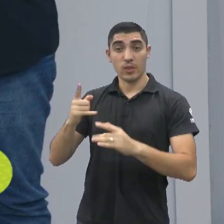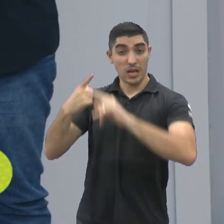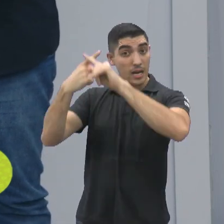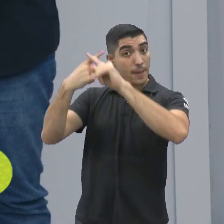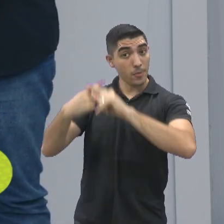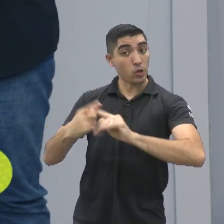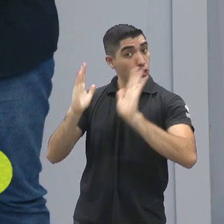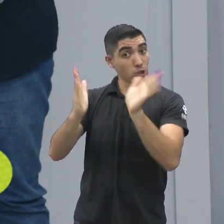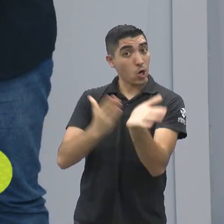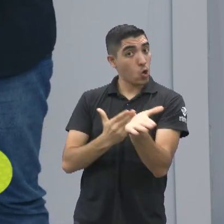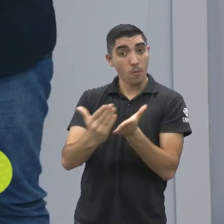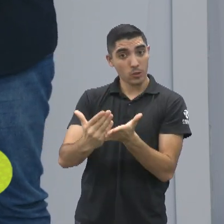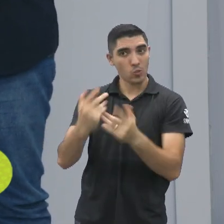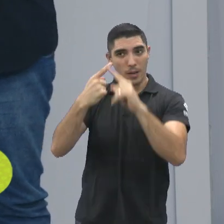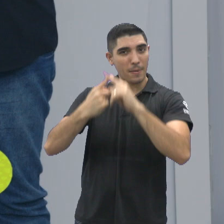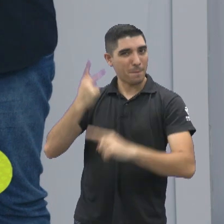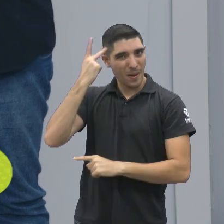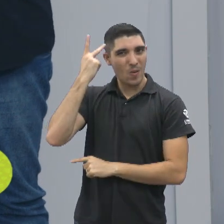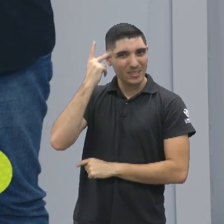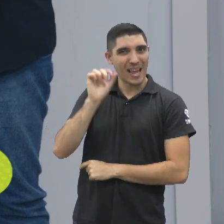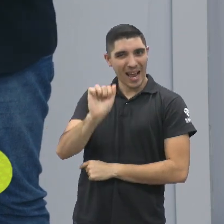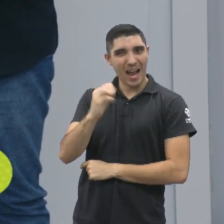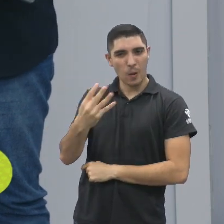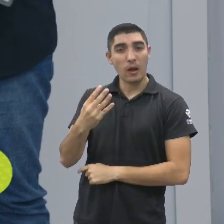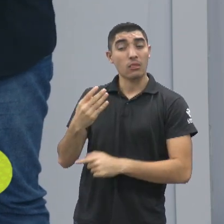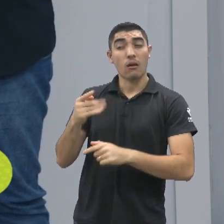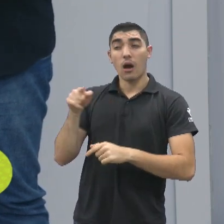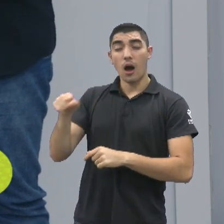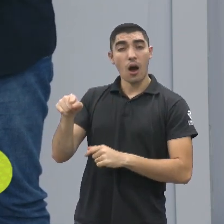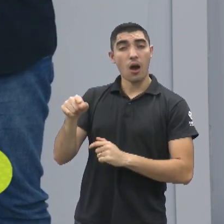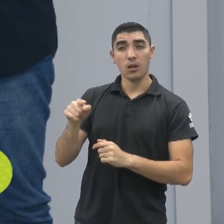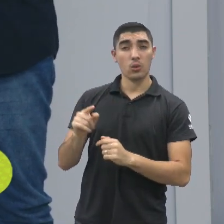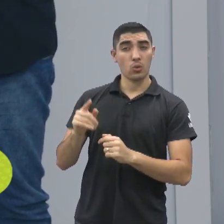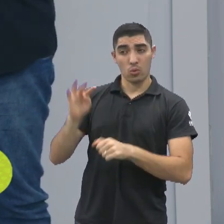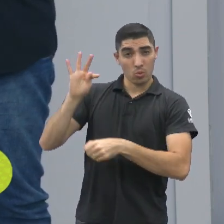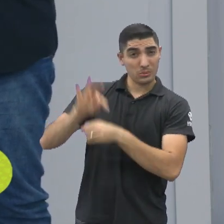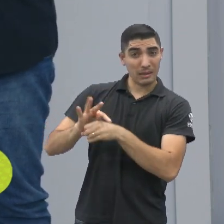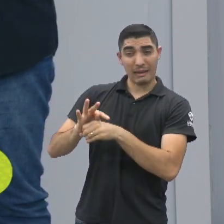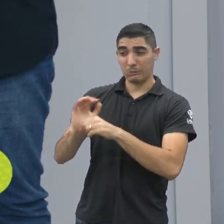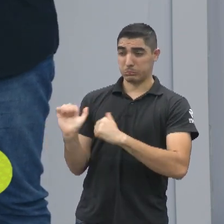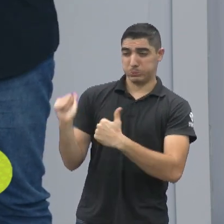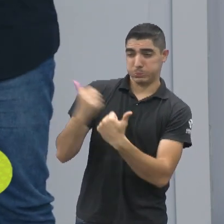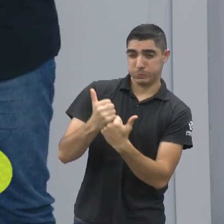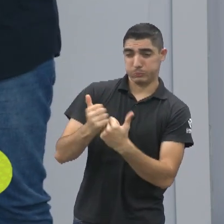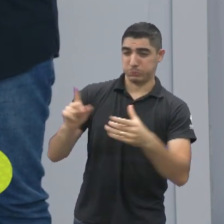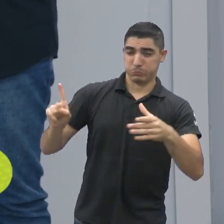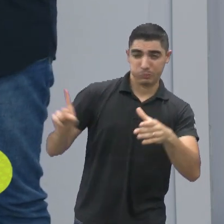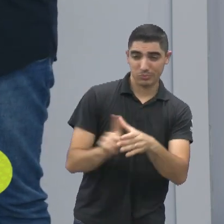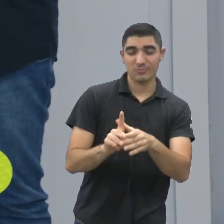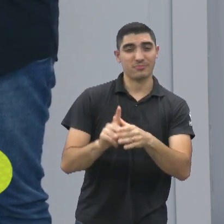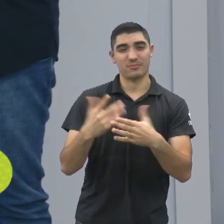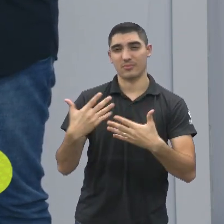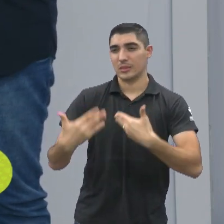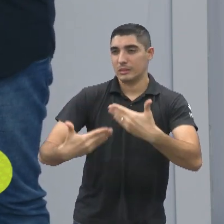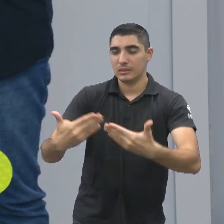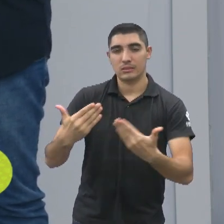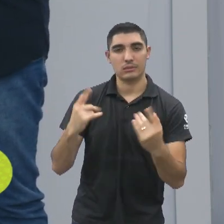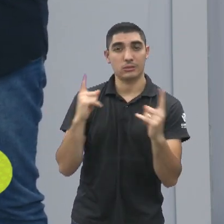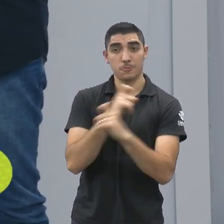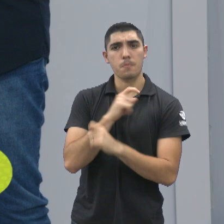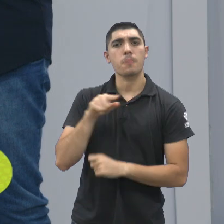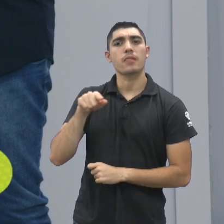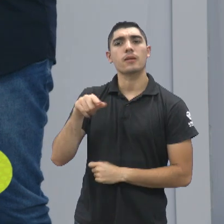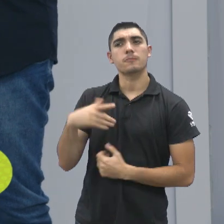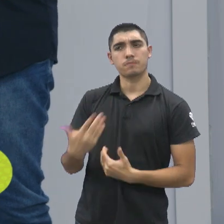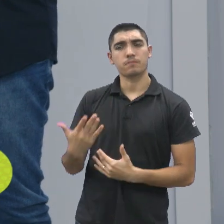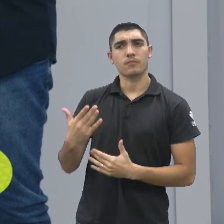competição, é porque está dando muito errado, né? E aí quem está chegando tem que apagar incêndio, tem que fazer de tudo. Augustão, você foi chamado,